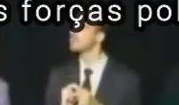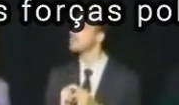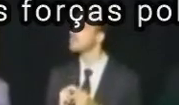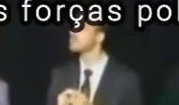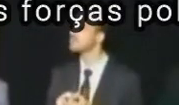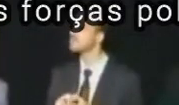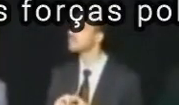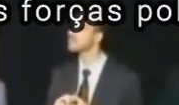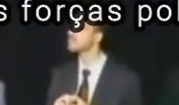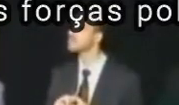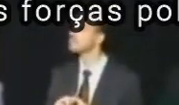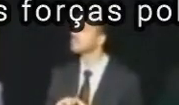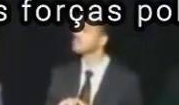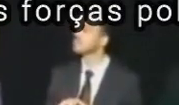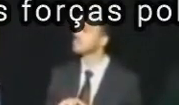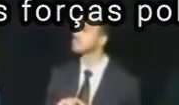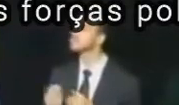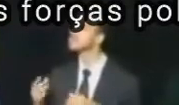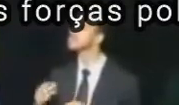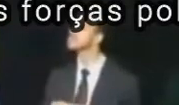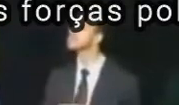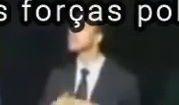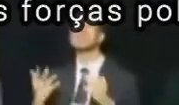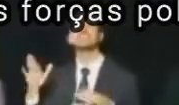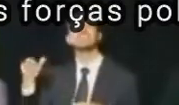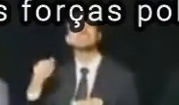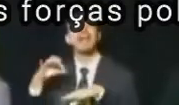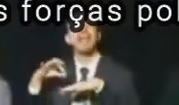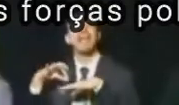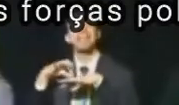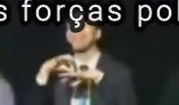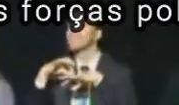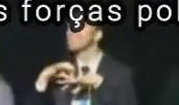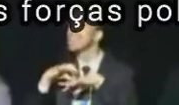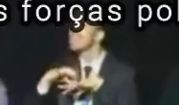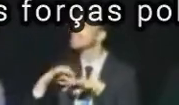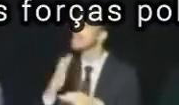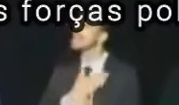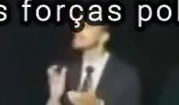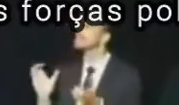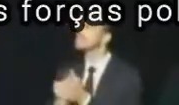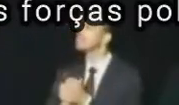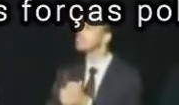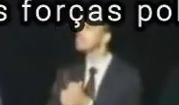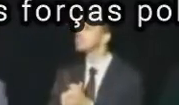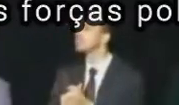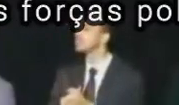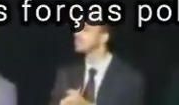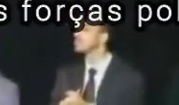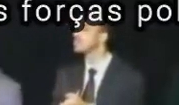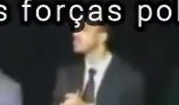Cadê a aliança aí? Chamar uma aliança, chamar minha esposa aqui para...